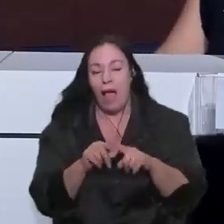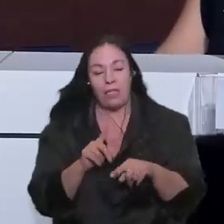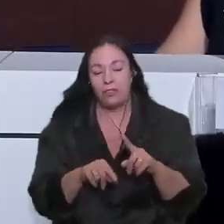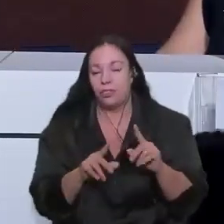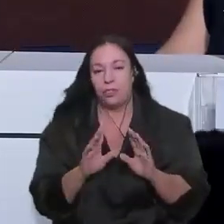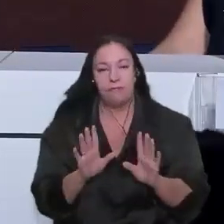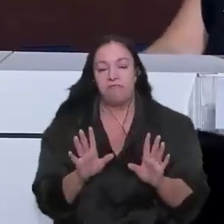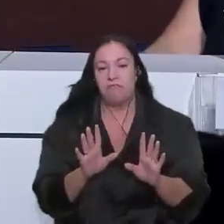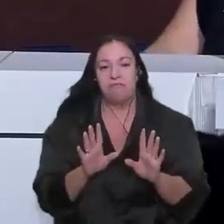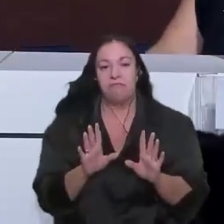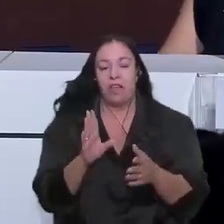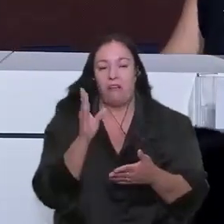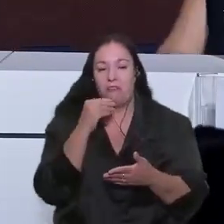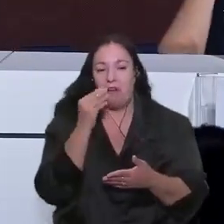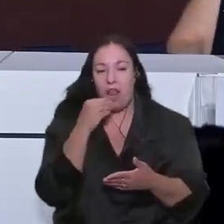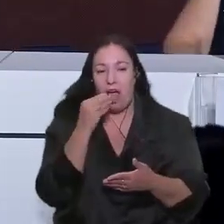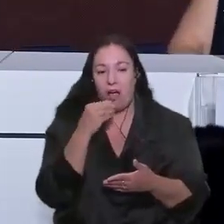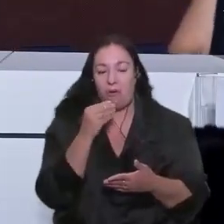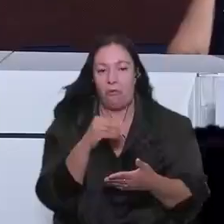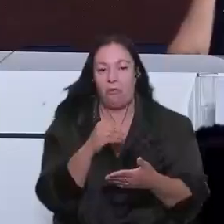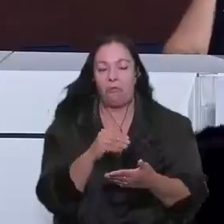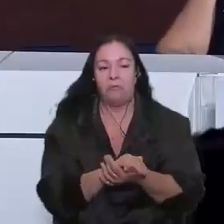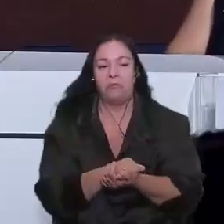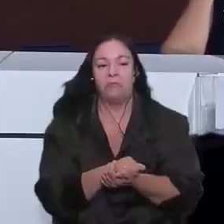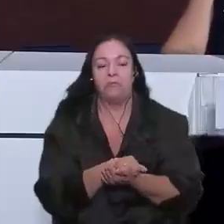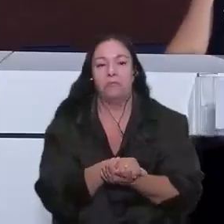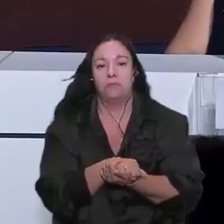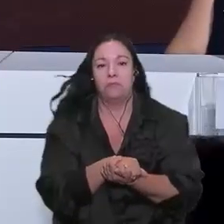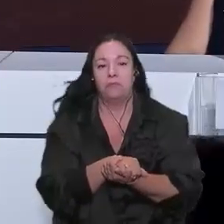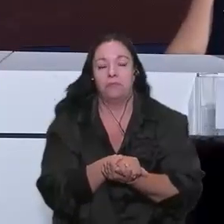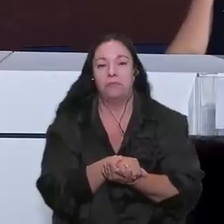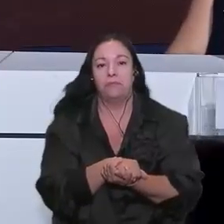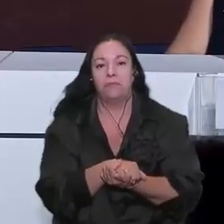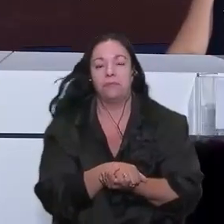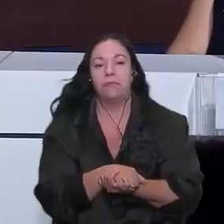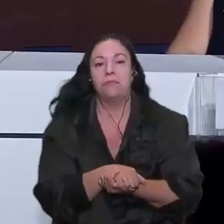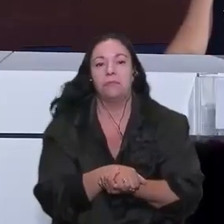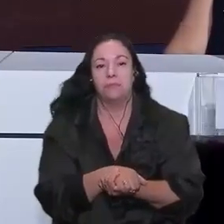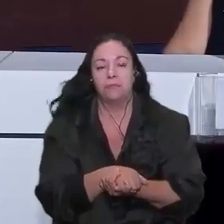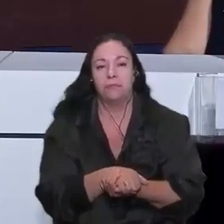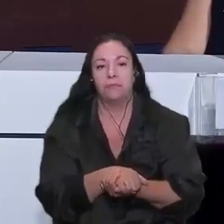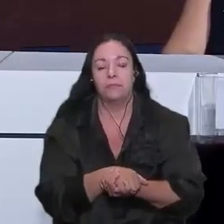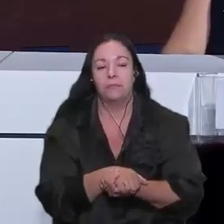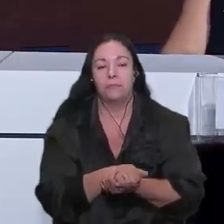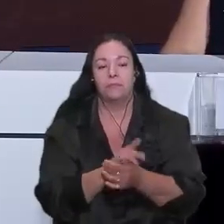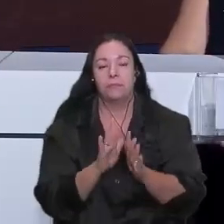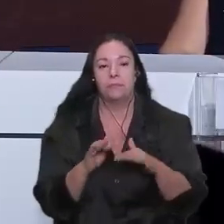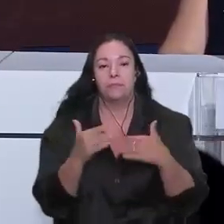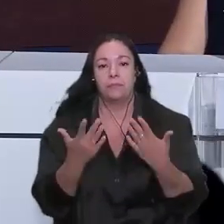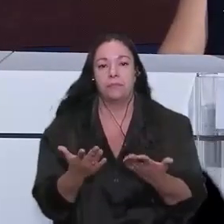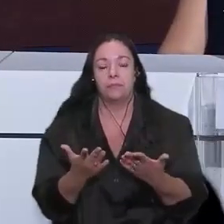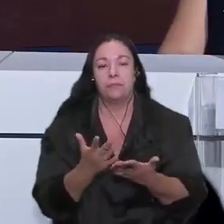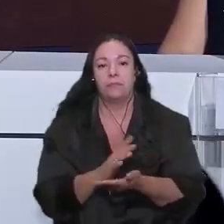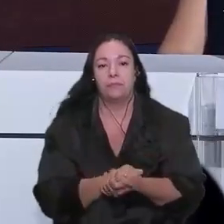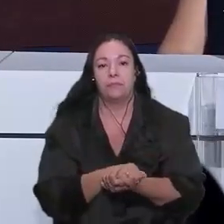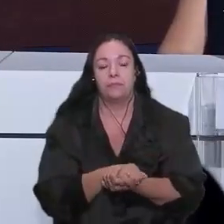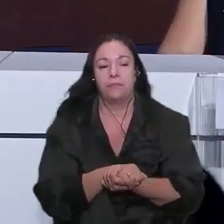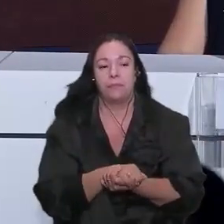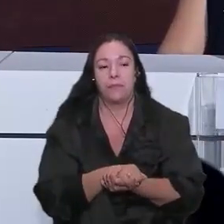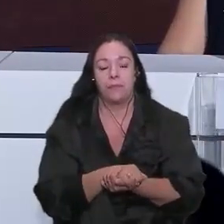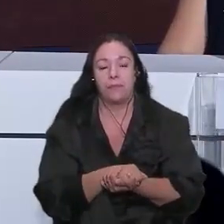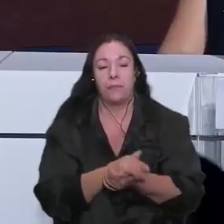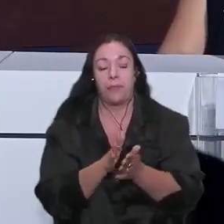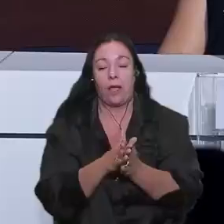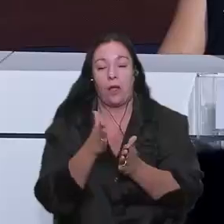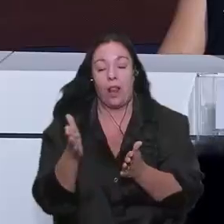fosse o lado fraco de sermos estes bichos, não é? Então, para não sermos o lado